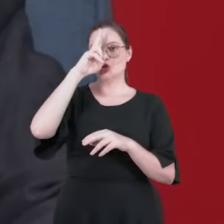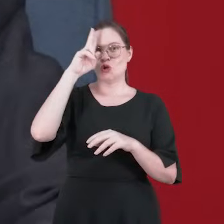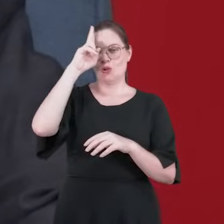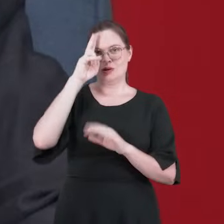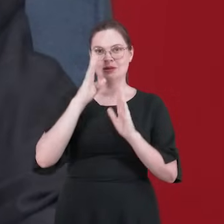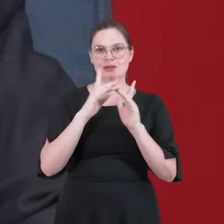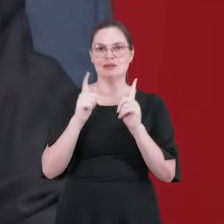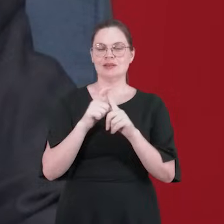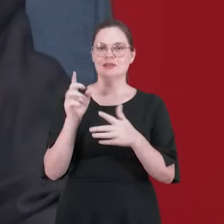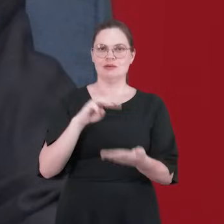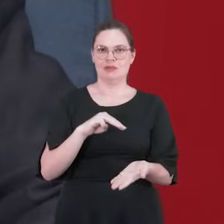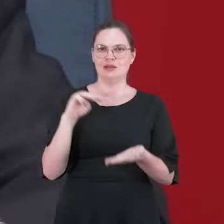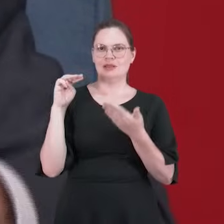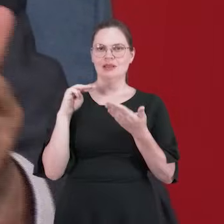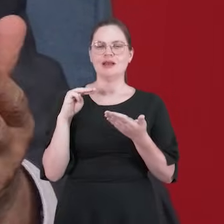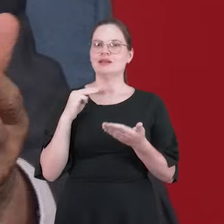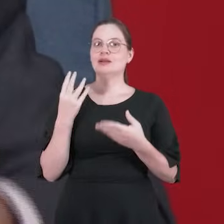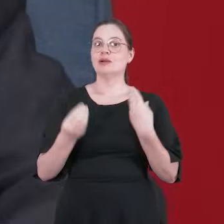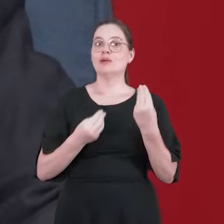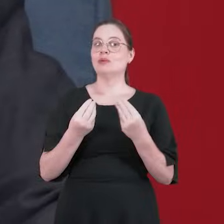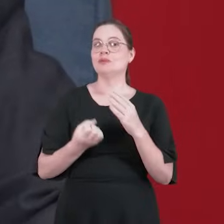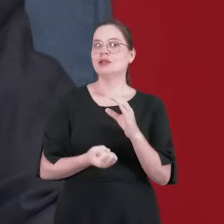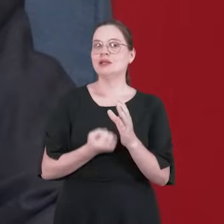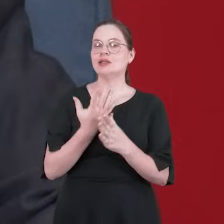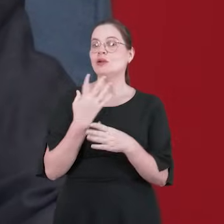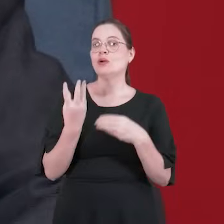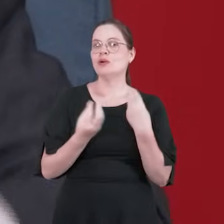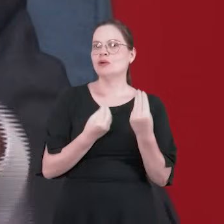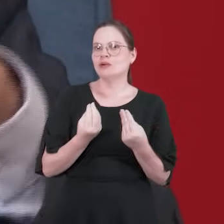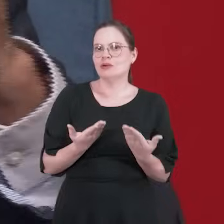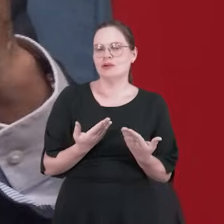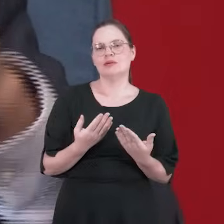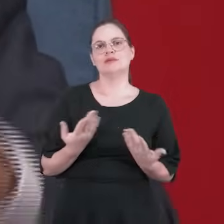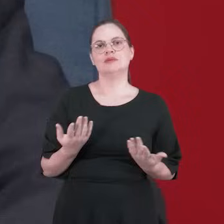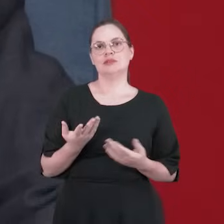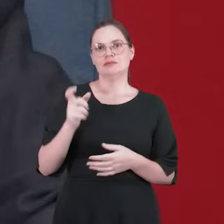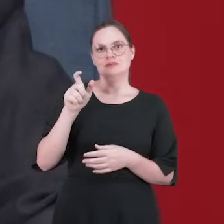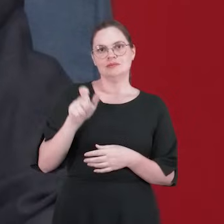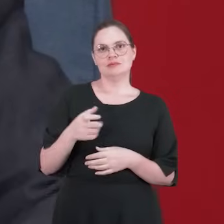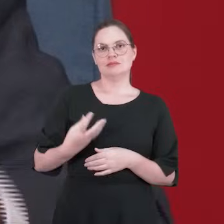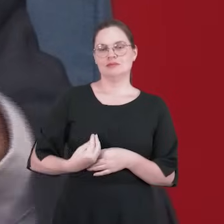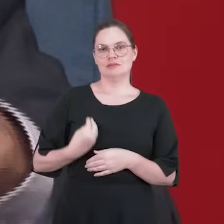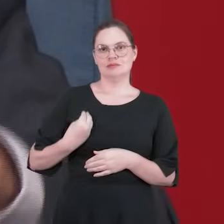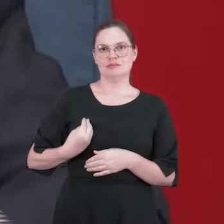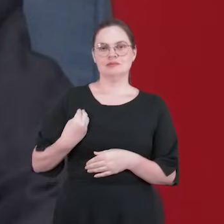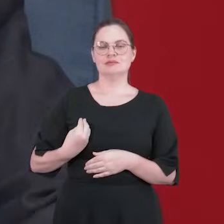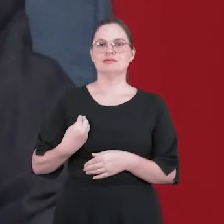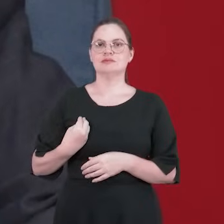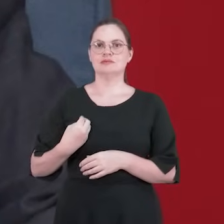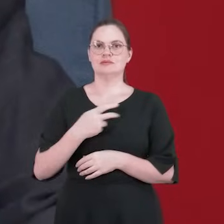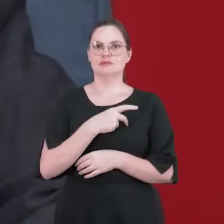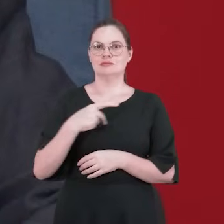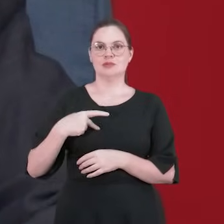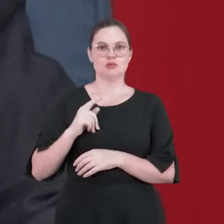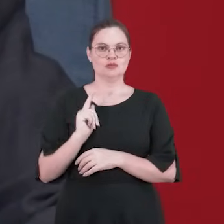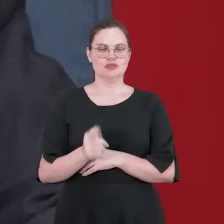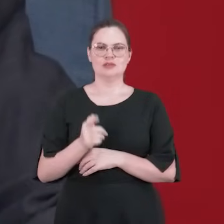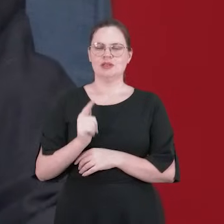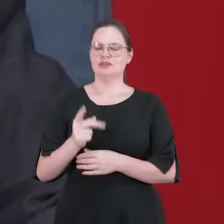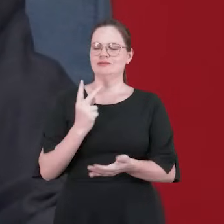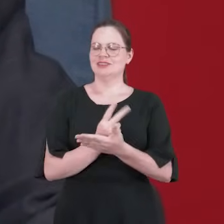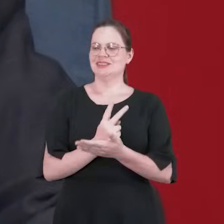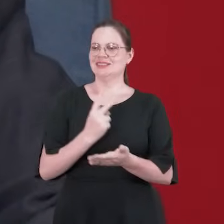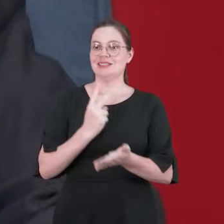histórico nosso da igreja e a participação ativa do pastor